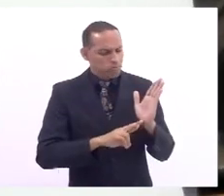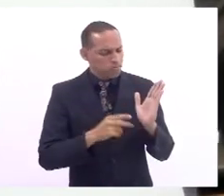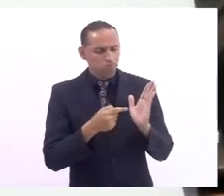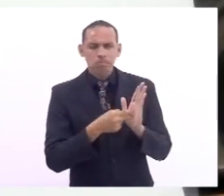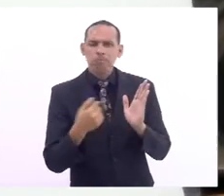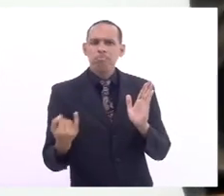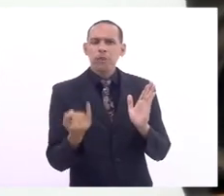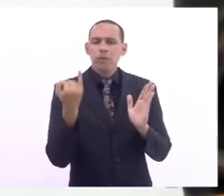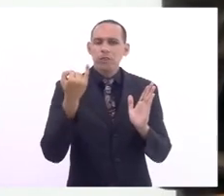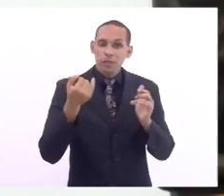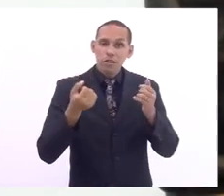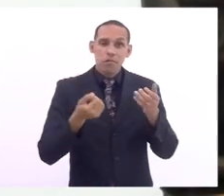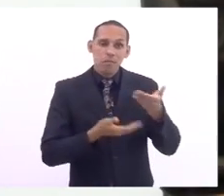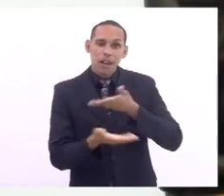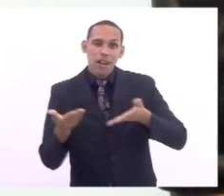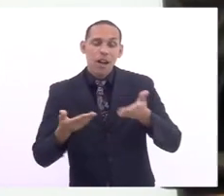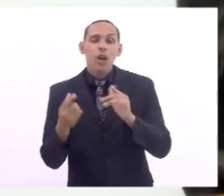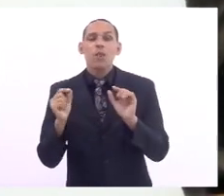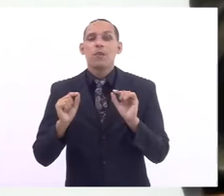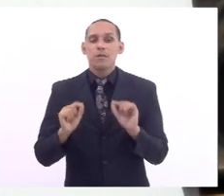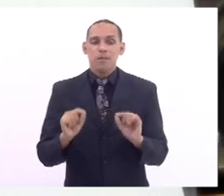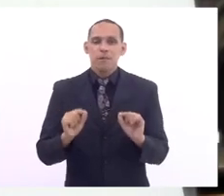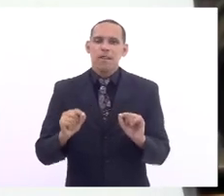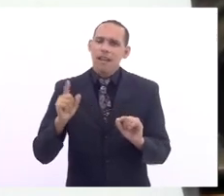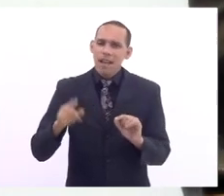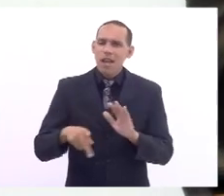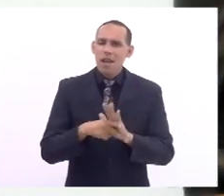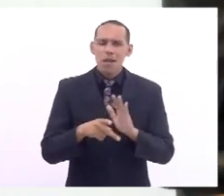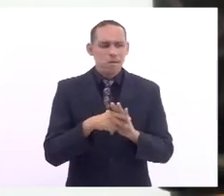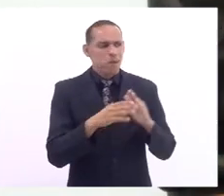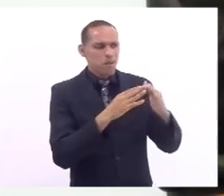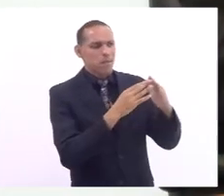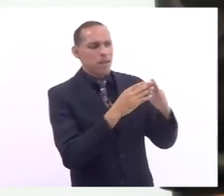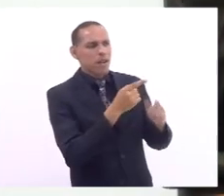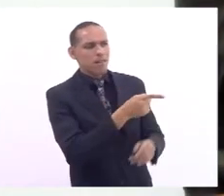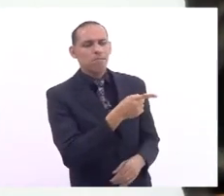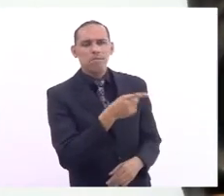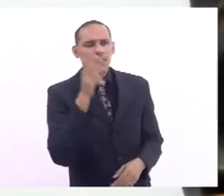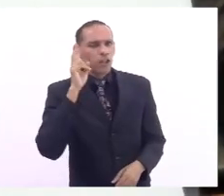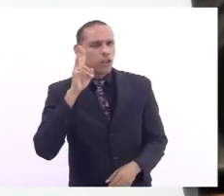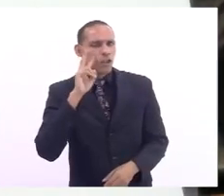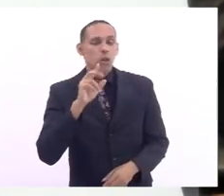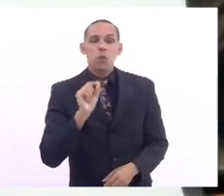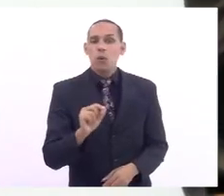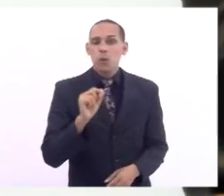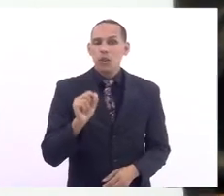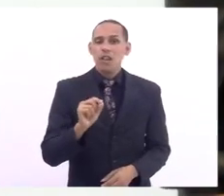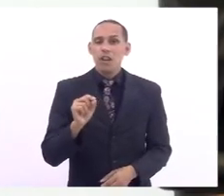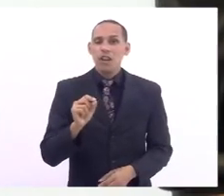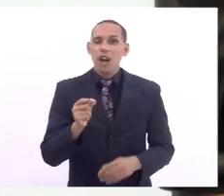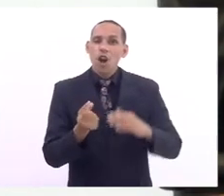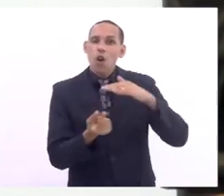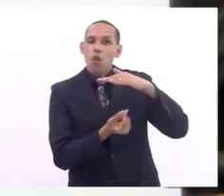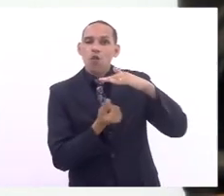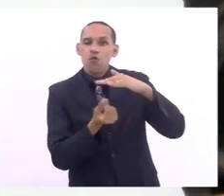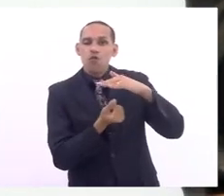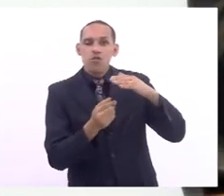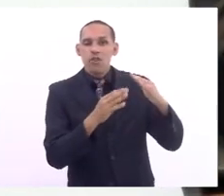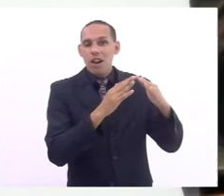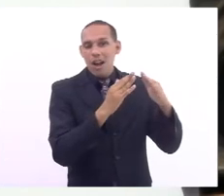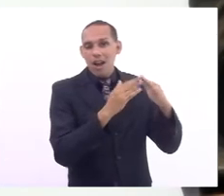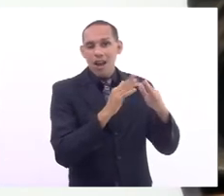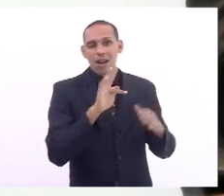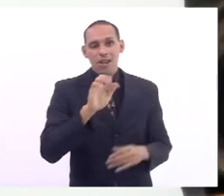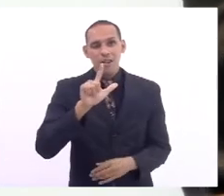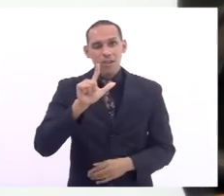compartilhar agora que eu acho que é um dos legados e da casa né É é a questão do fundo casa Fluminense nem